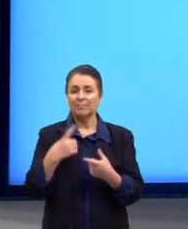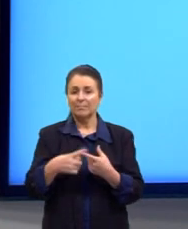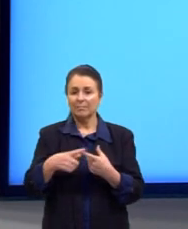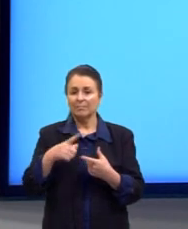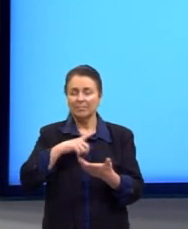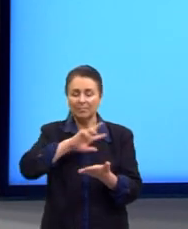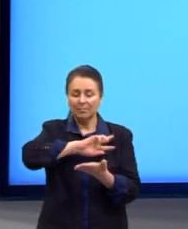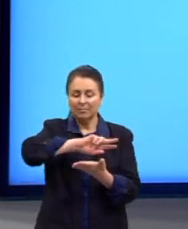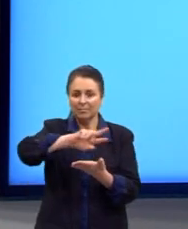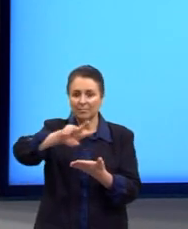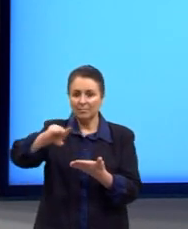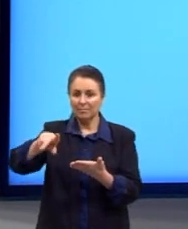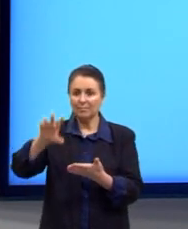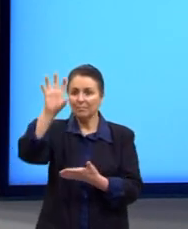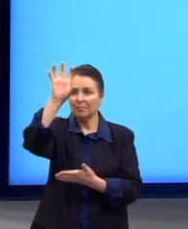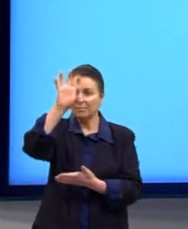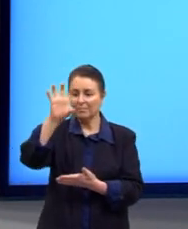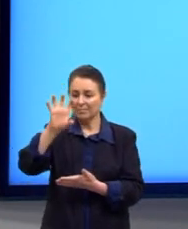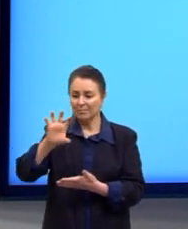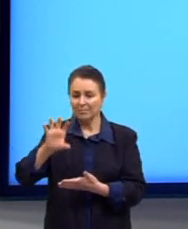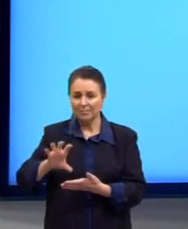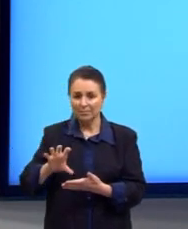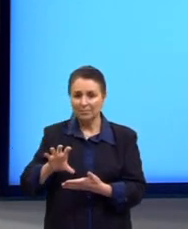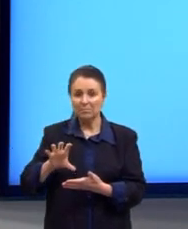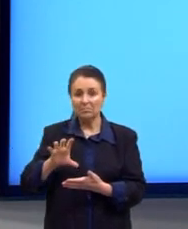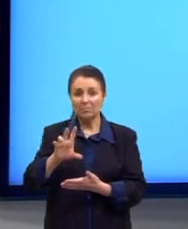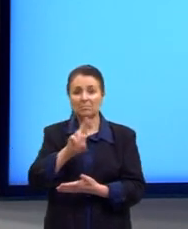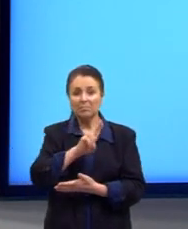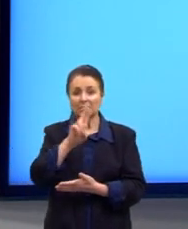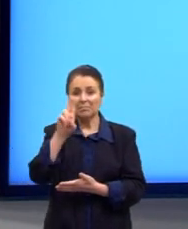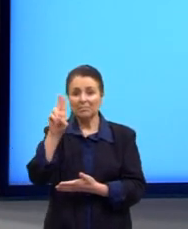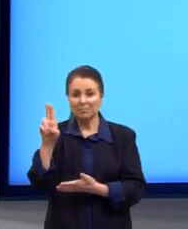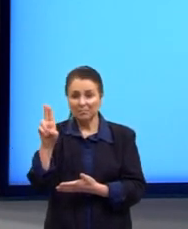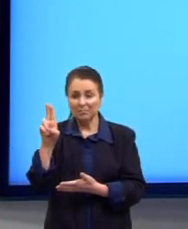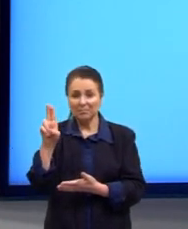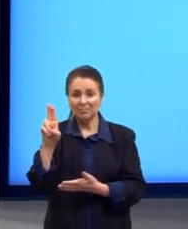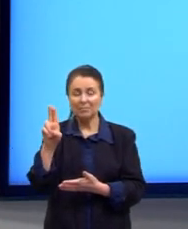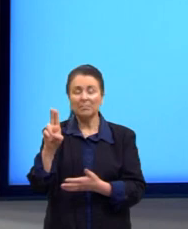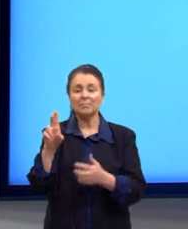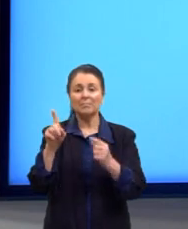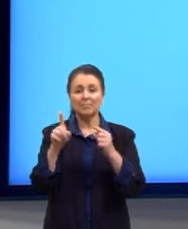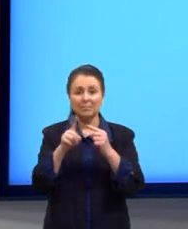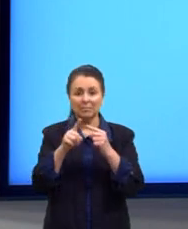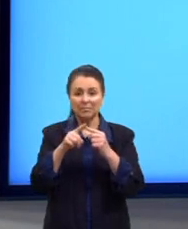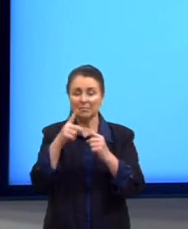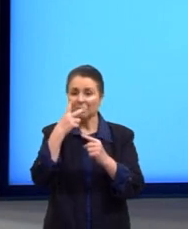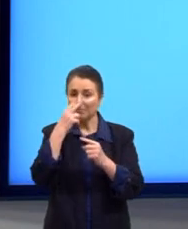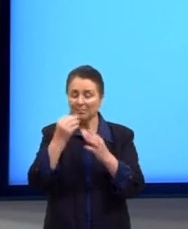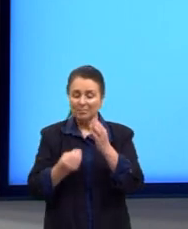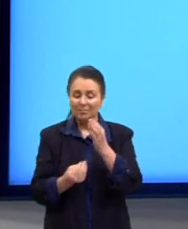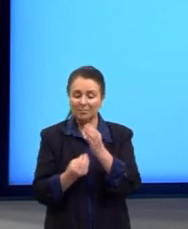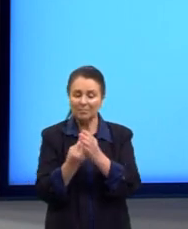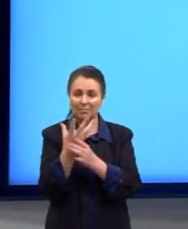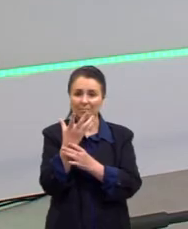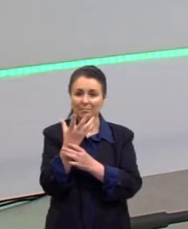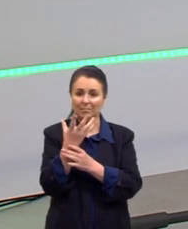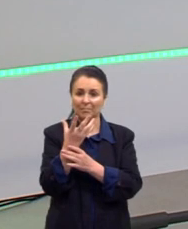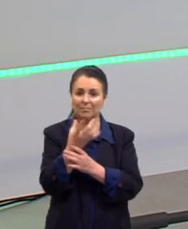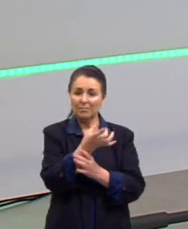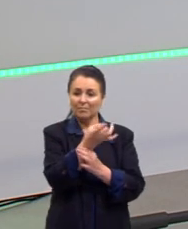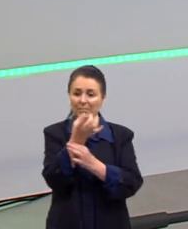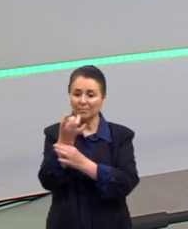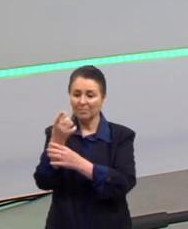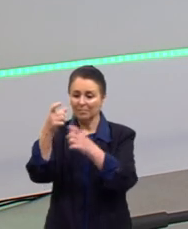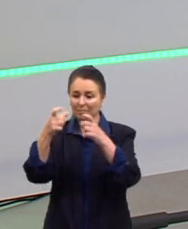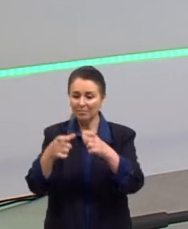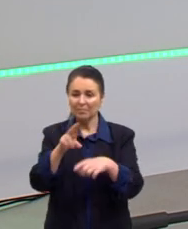tem variedades regionais que vão nomear essa mesma espécie de planta cada lugar ela vai ter um nome